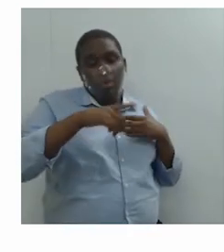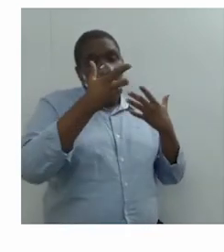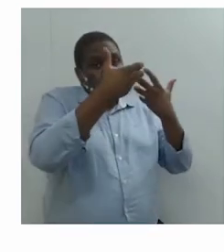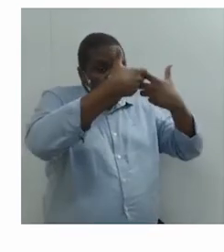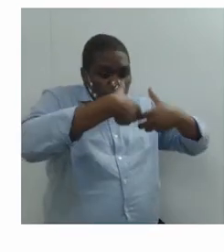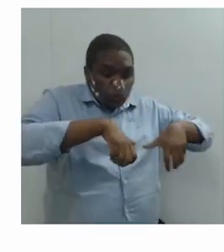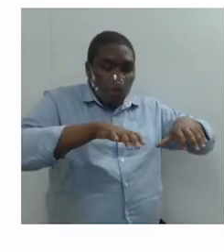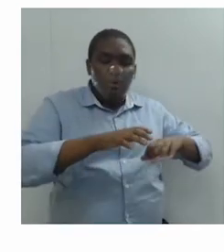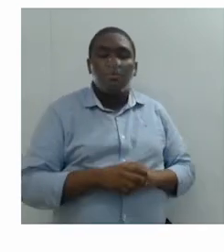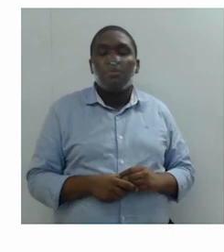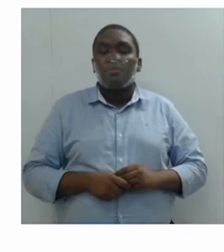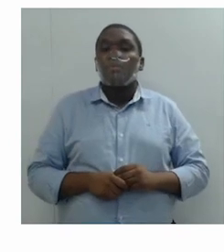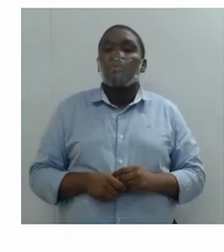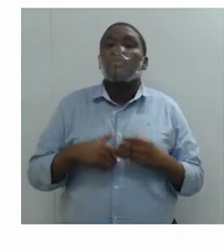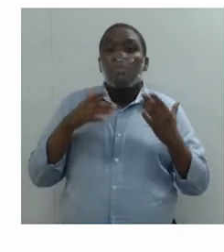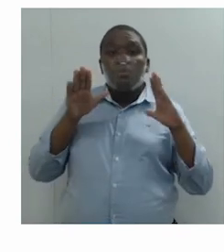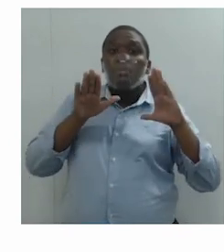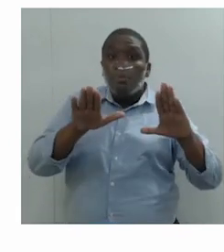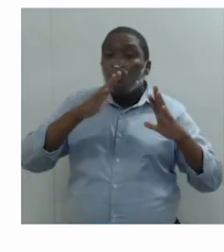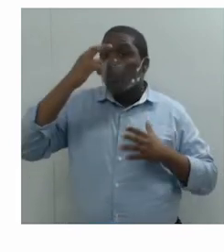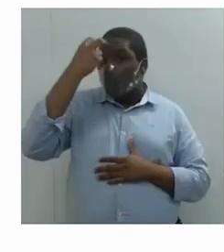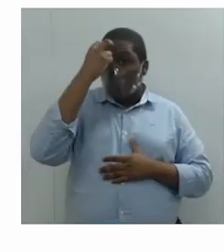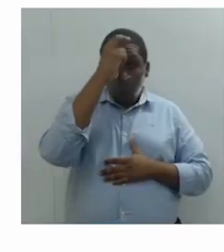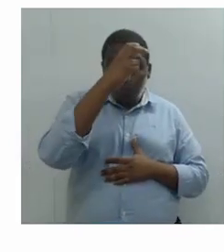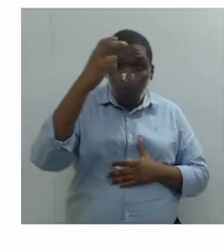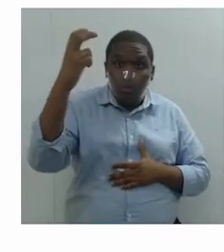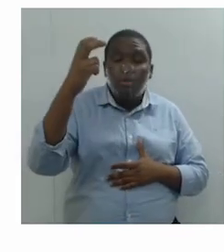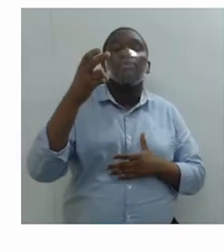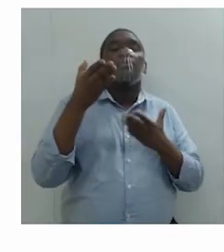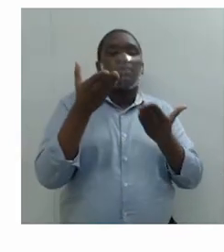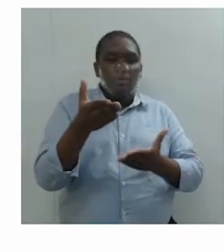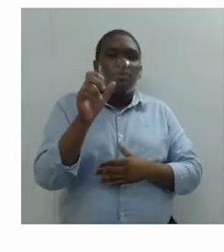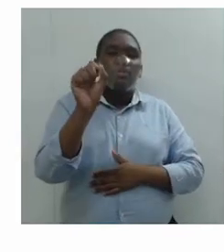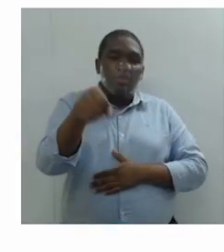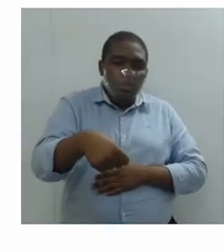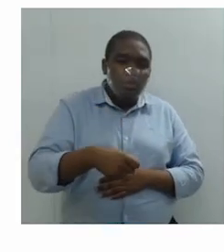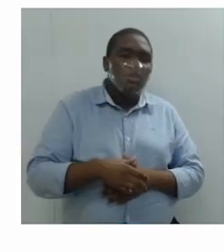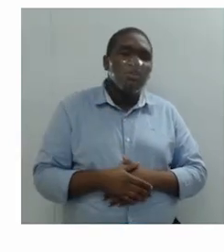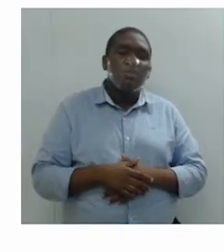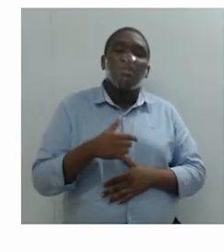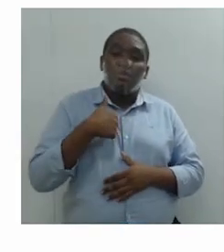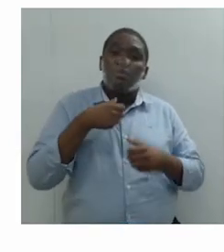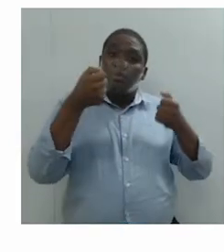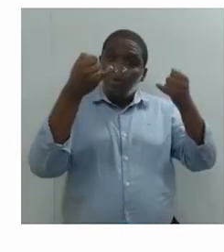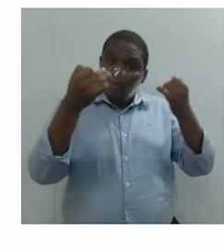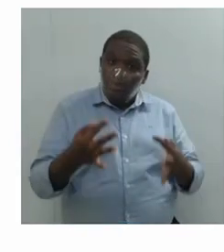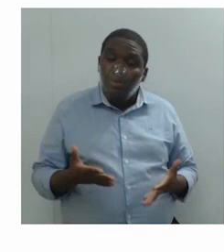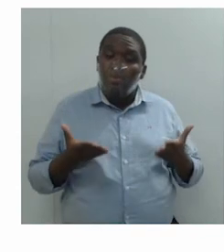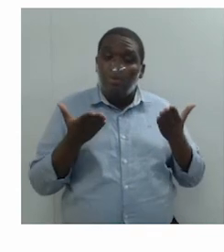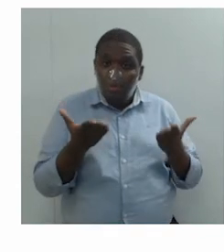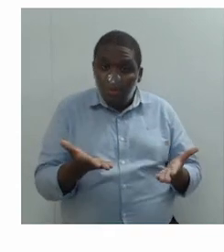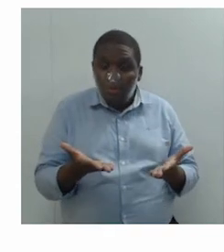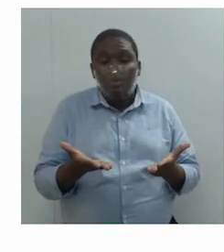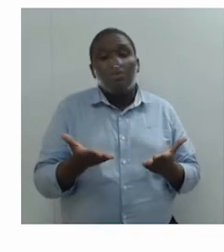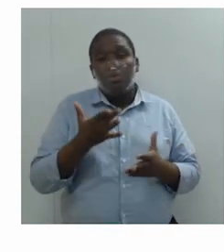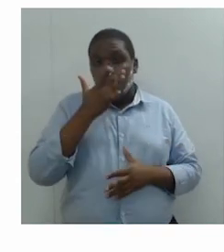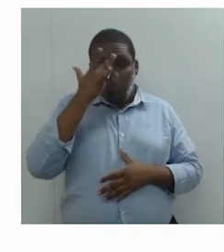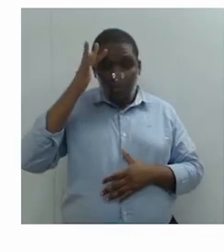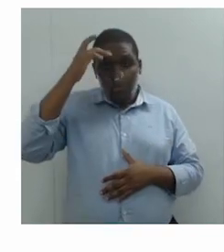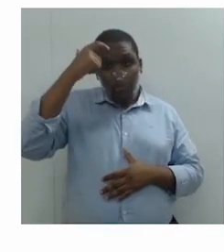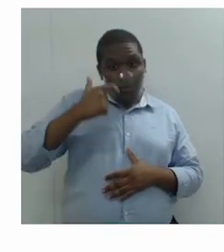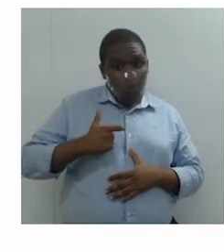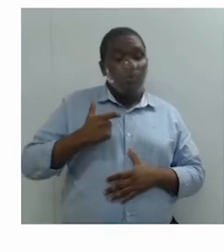de paisagem cultural, aí sim eu estou falando da paisagem que o